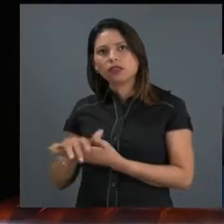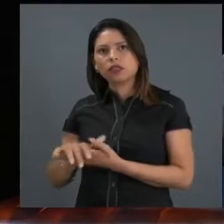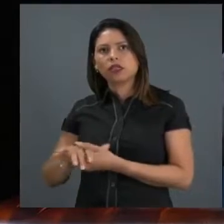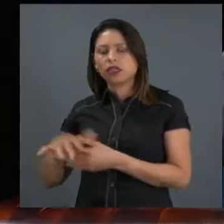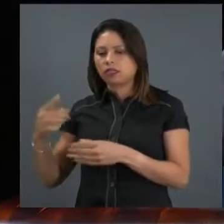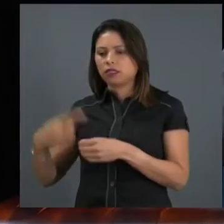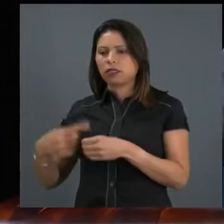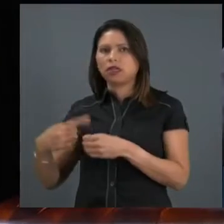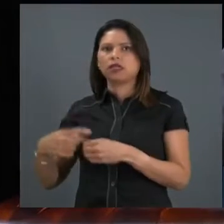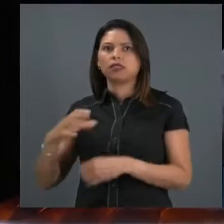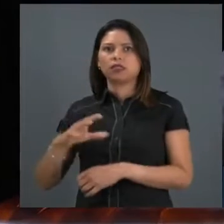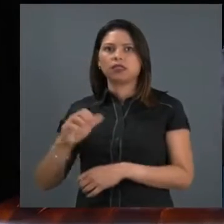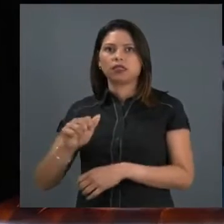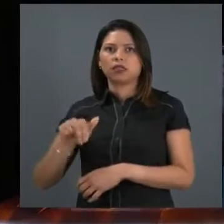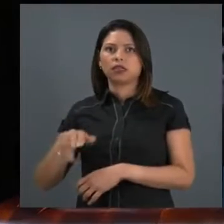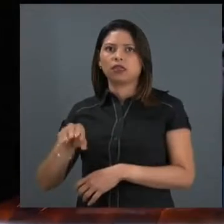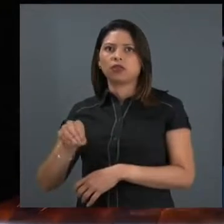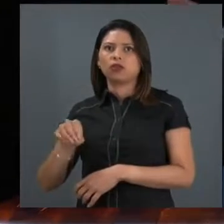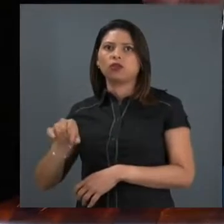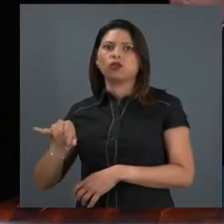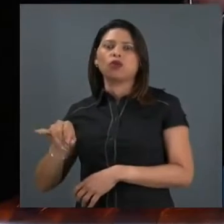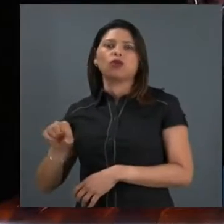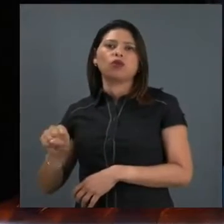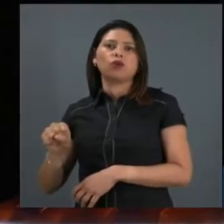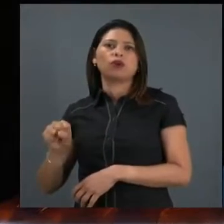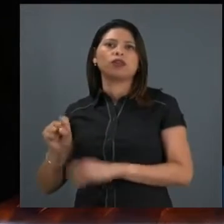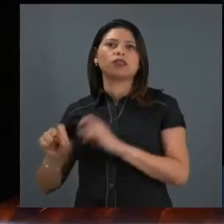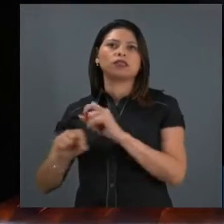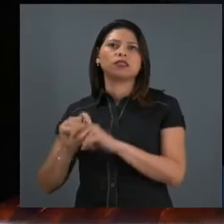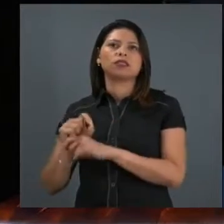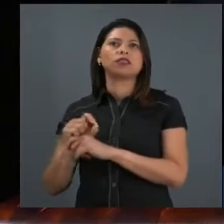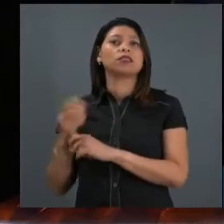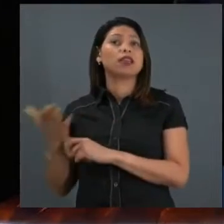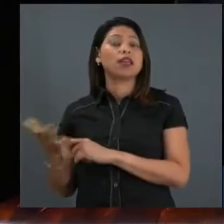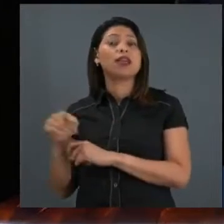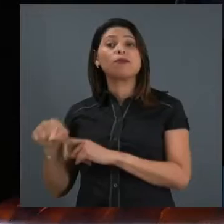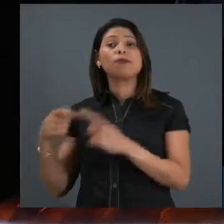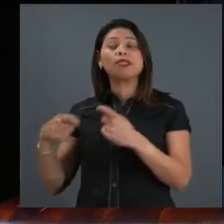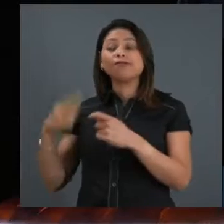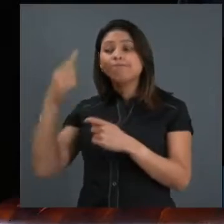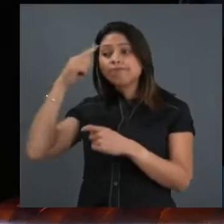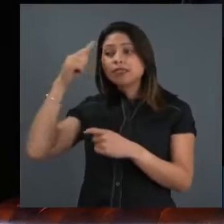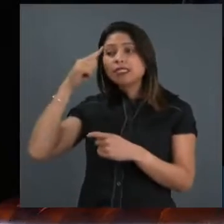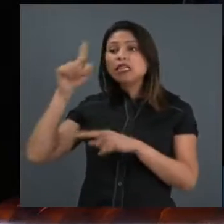né, ele tinha que escolher quem é que eles iam levar.